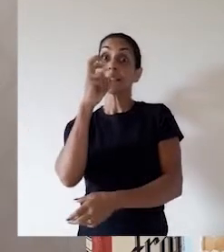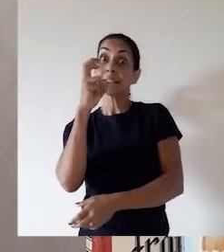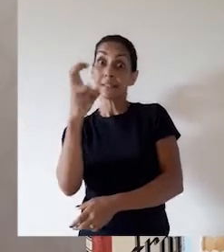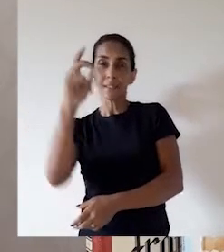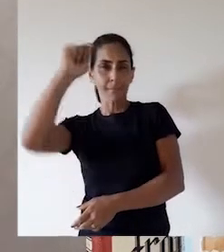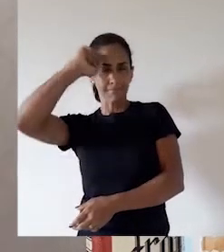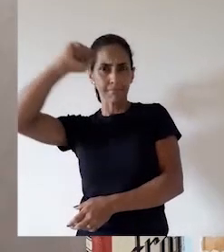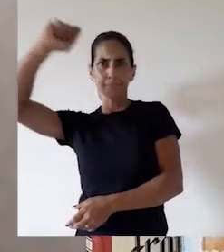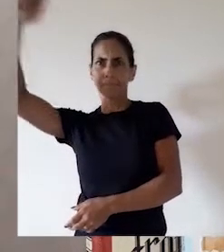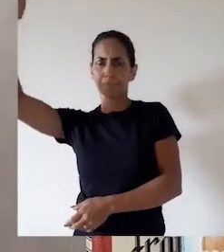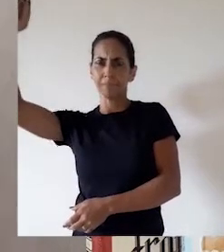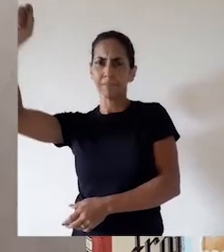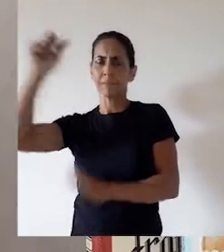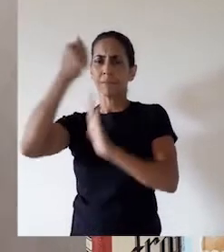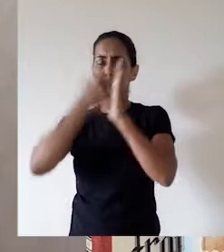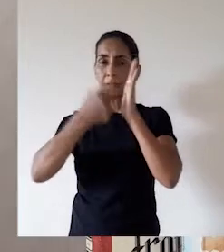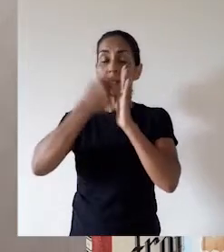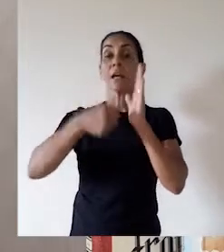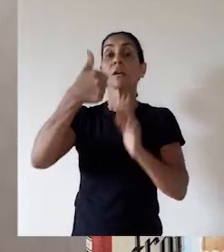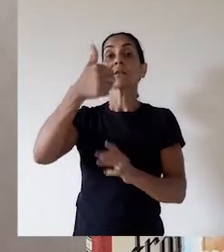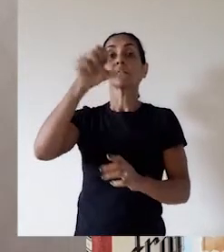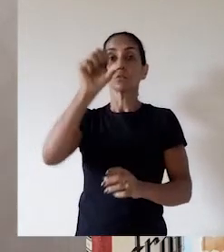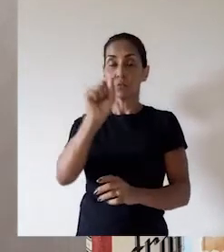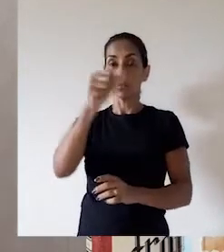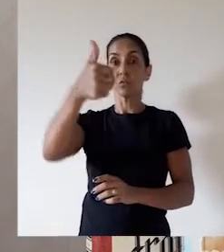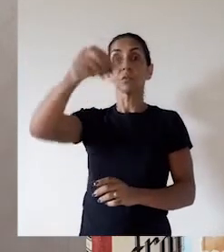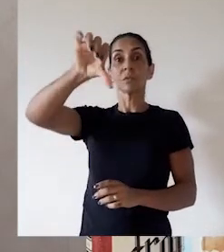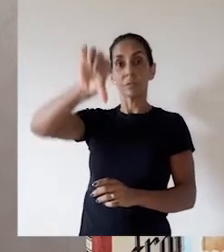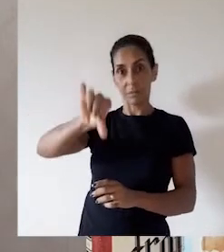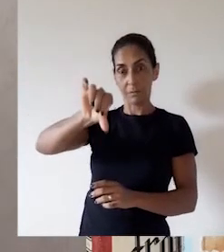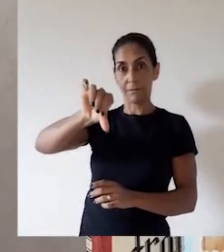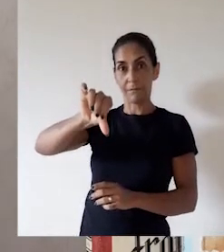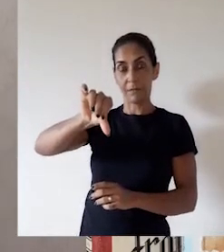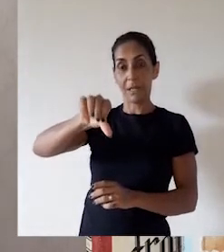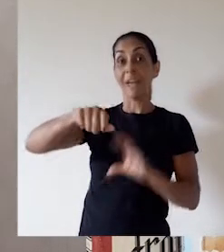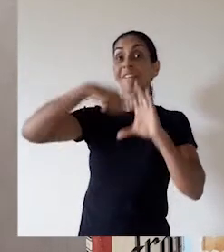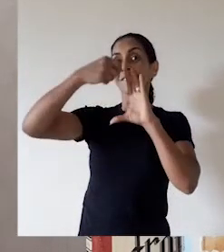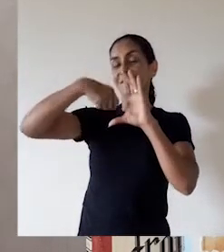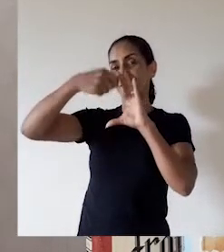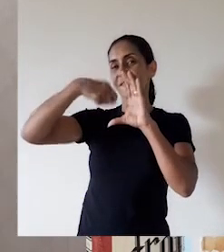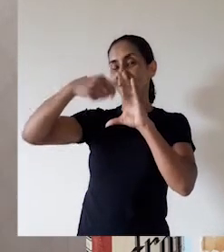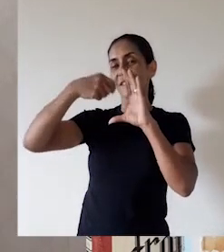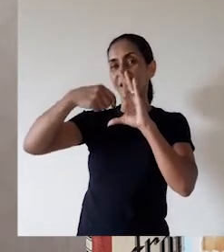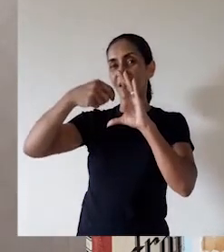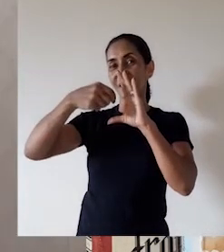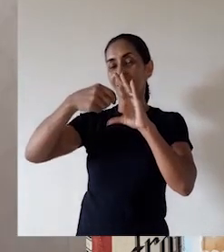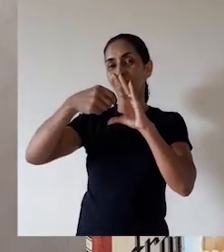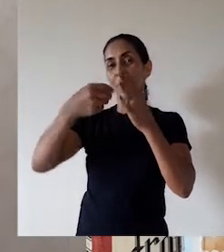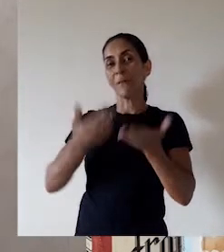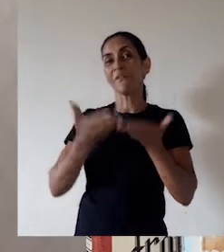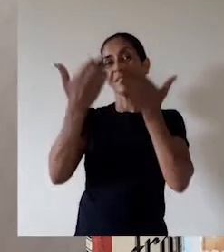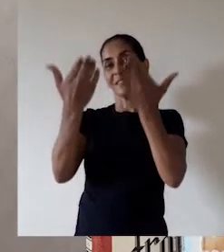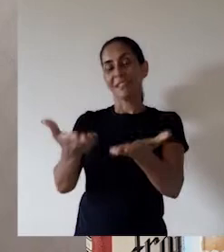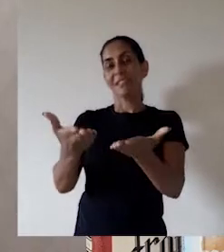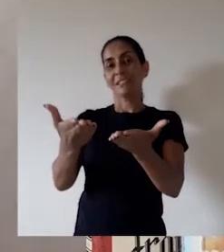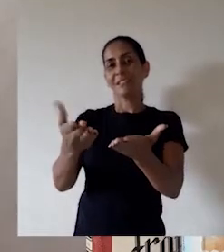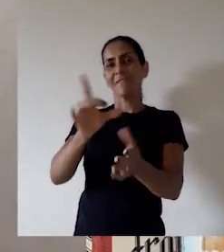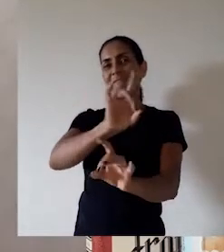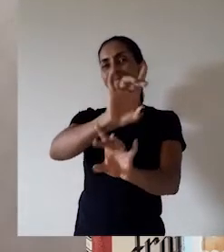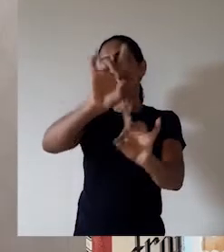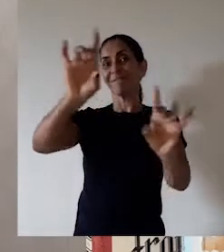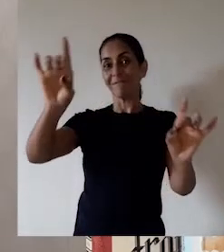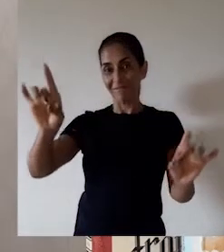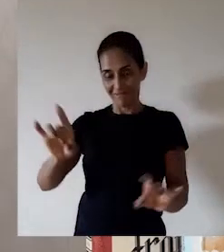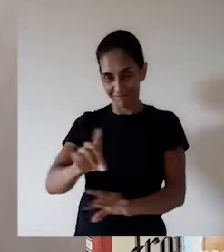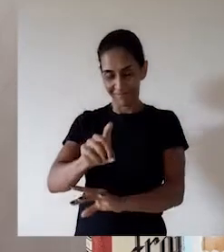dos séculos 18 e 19. E antes de começar esse vídeo, eu quero oferecer este trabalho às grandes mulheres que fazem parte da minha